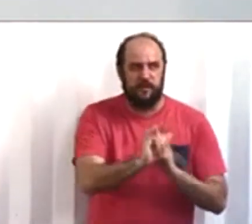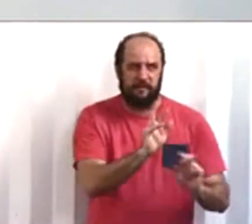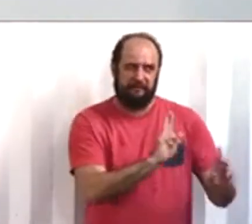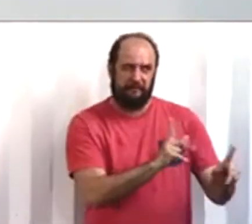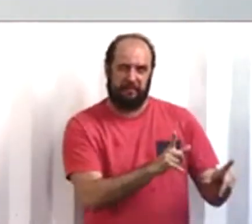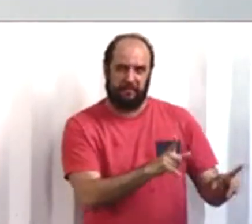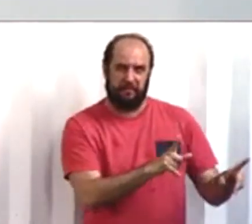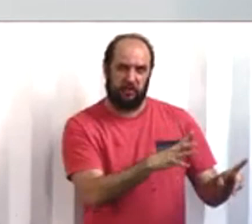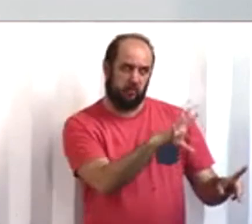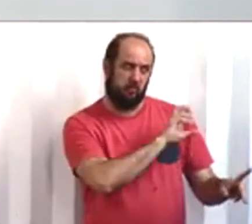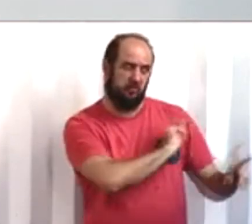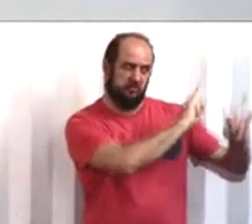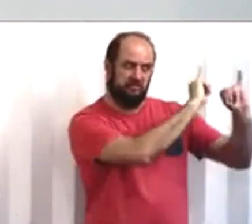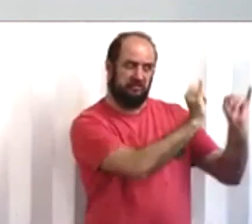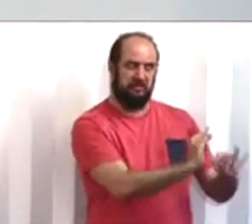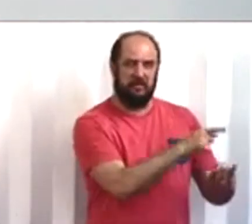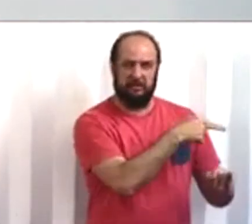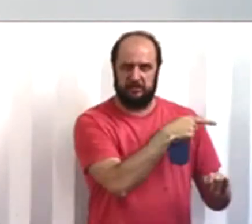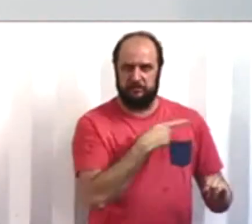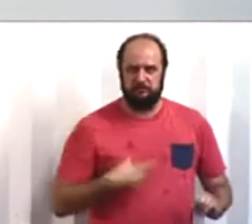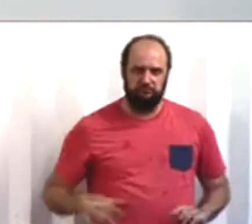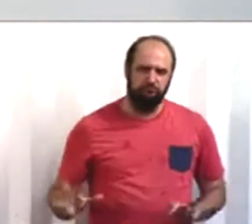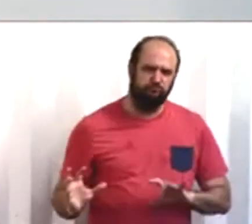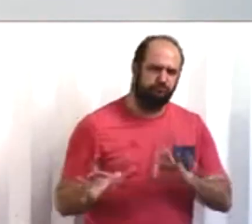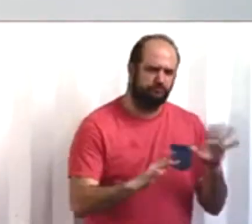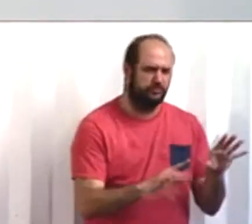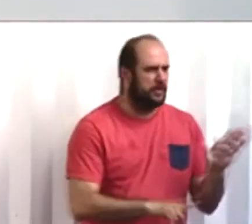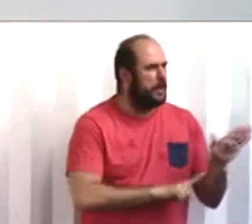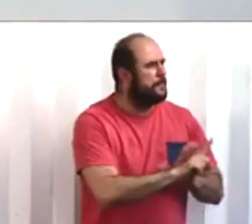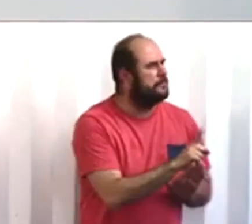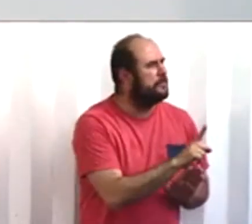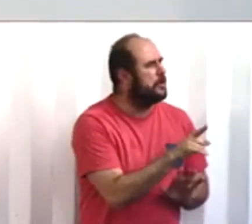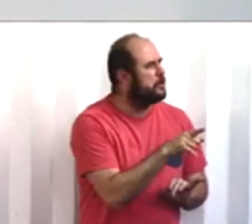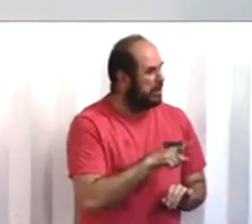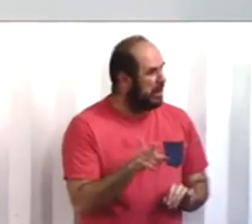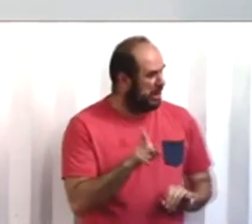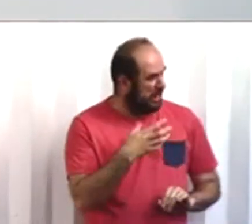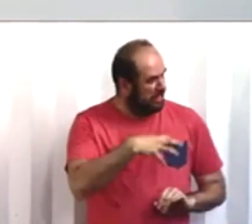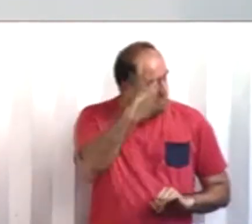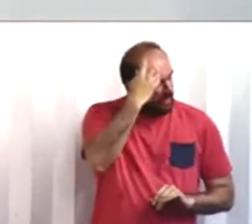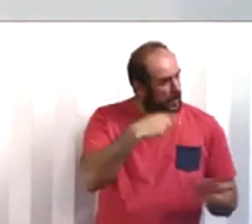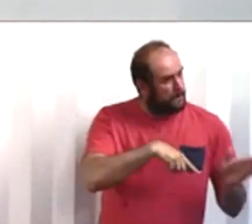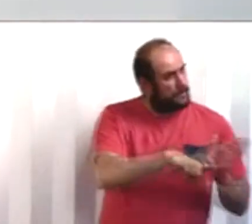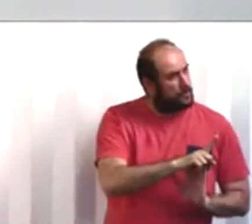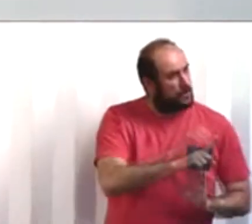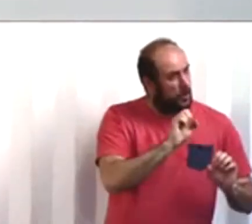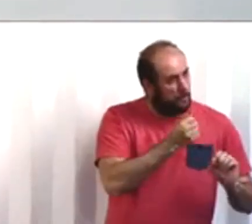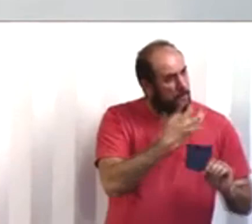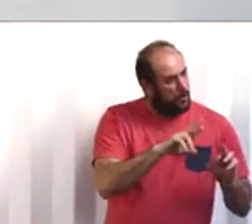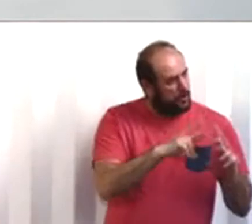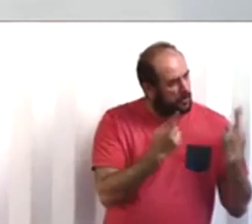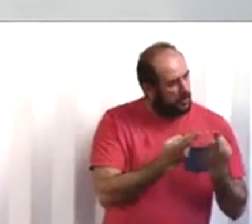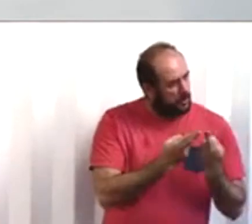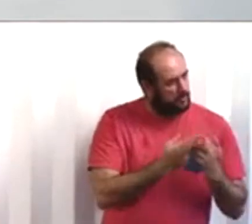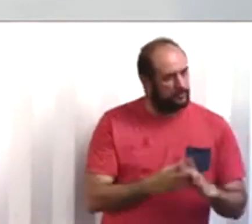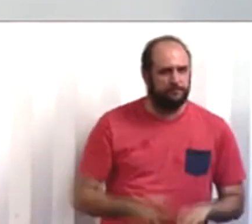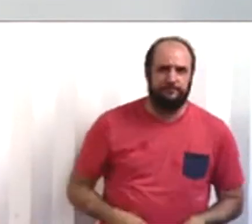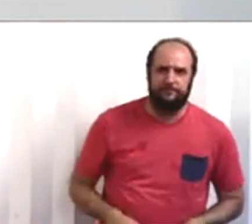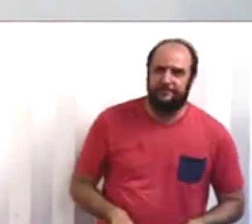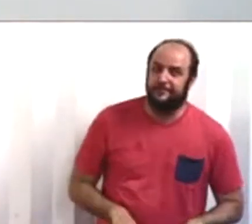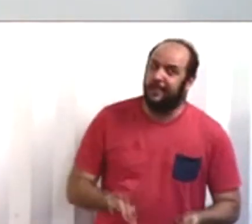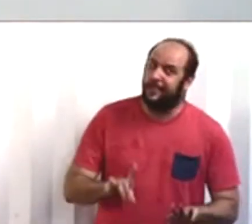estranhos, de deuses estranhos, para saber, o reino de Acasias será bom? Mas Deus fala